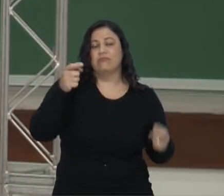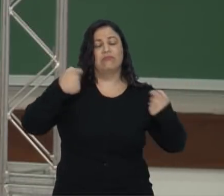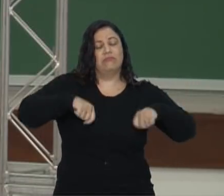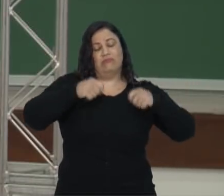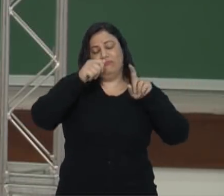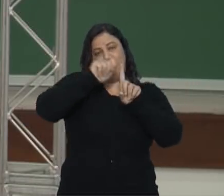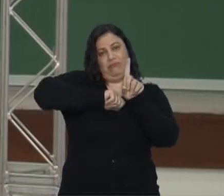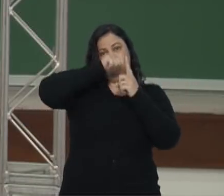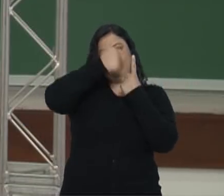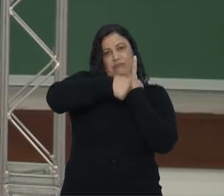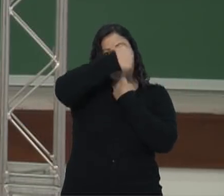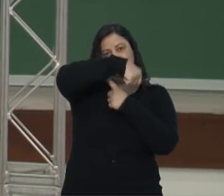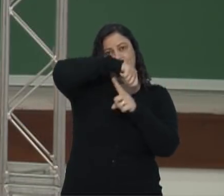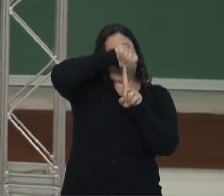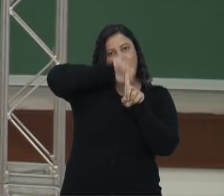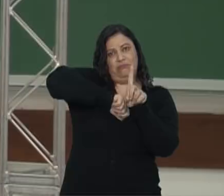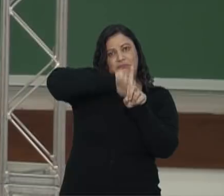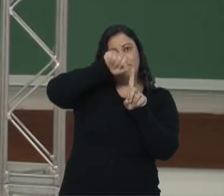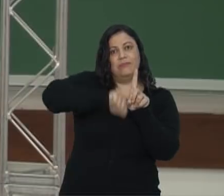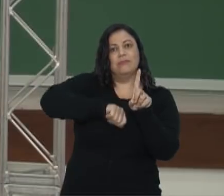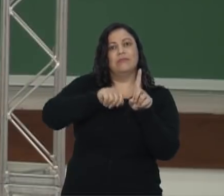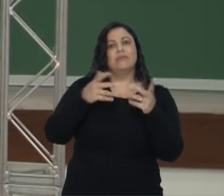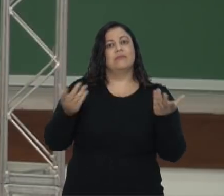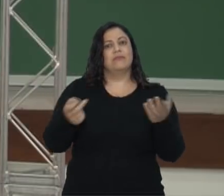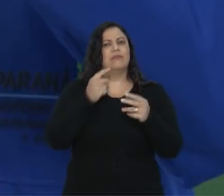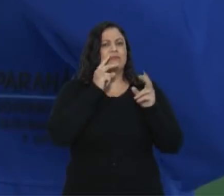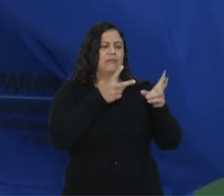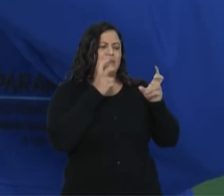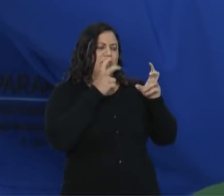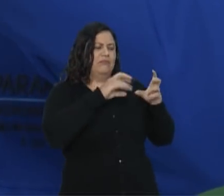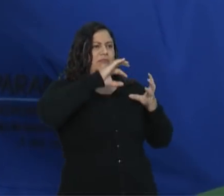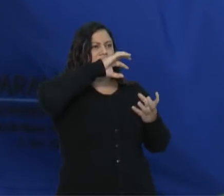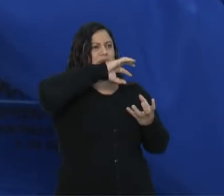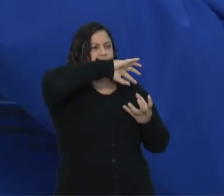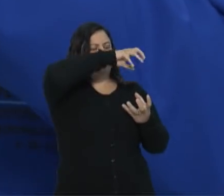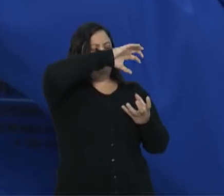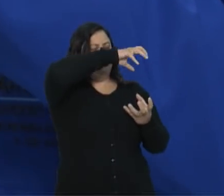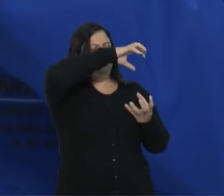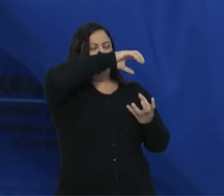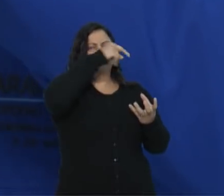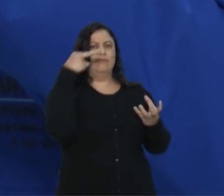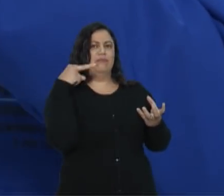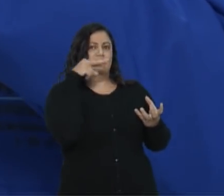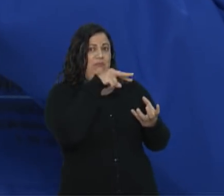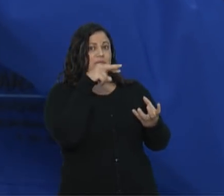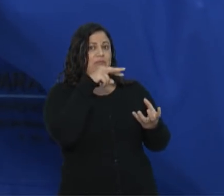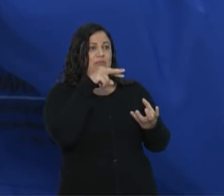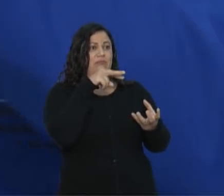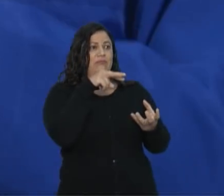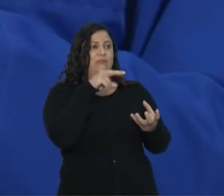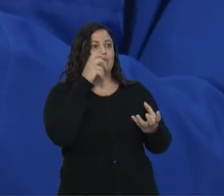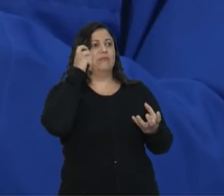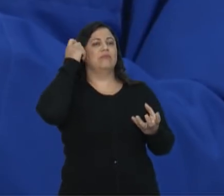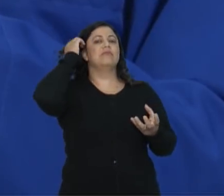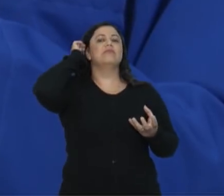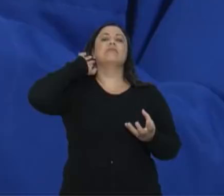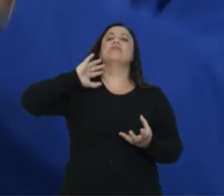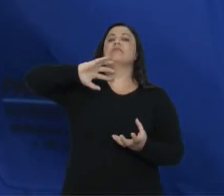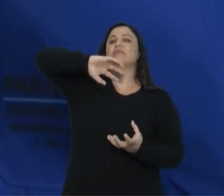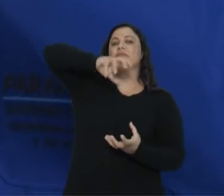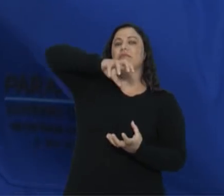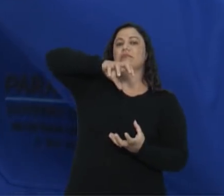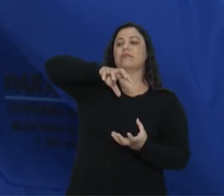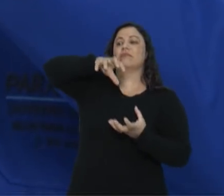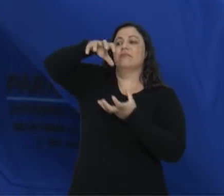a banana. Percebam ela aqui dentro, fecho bem o vidro